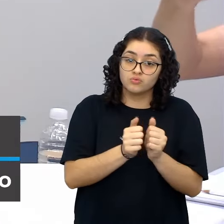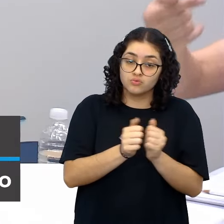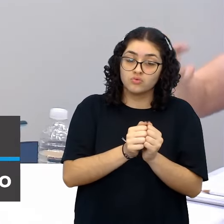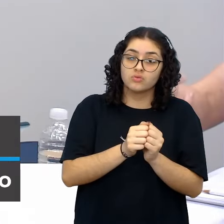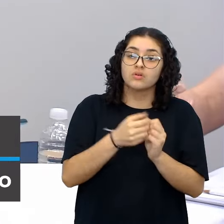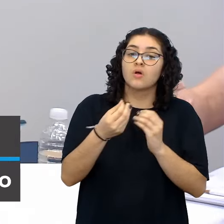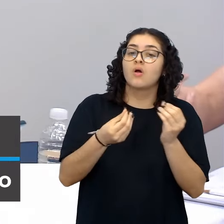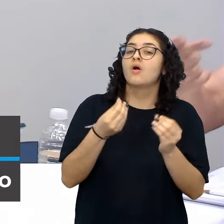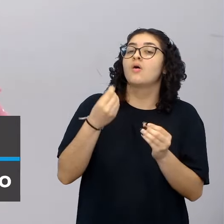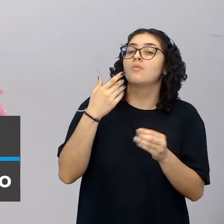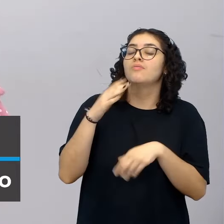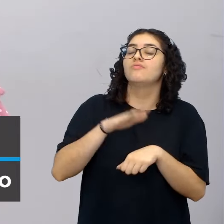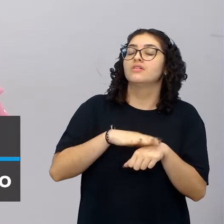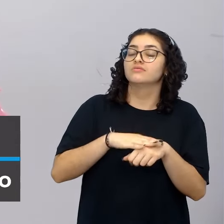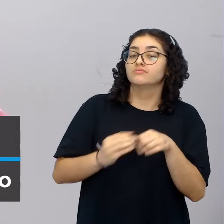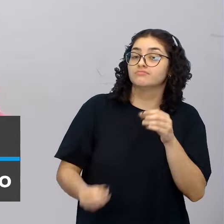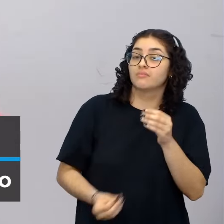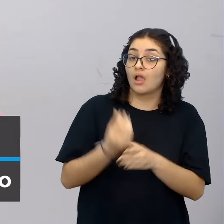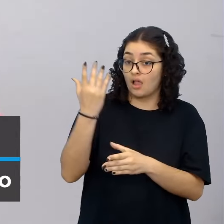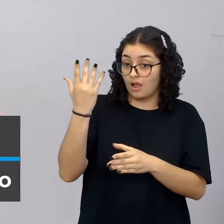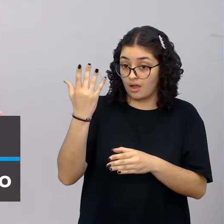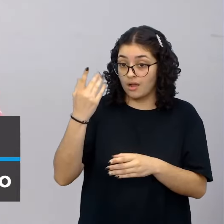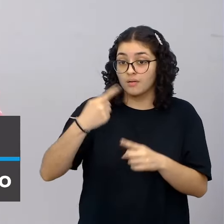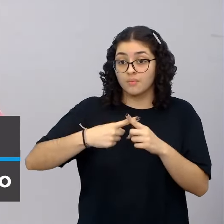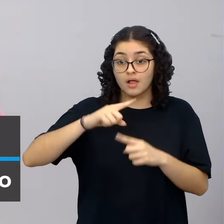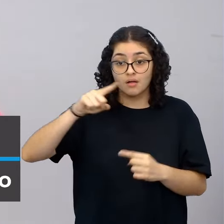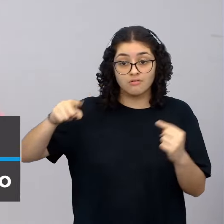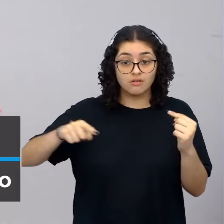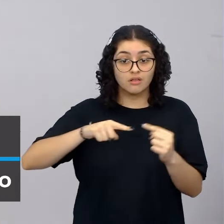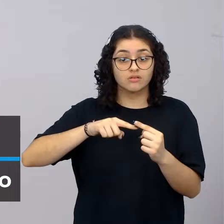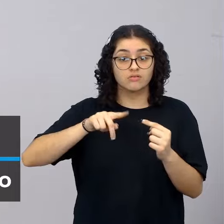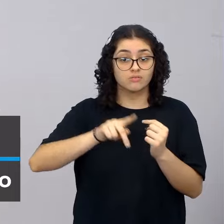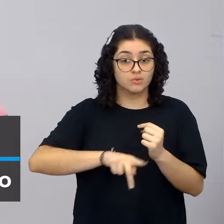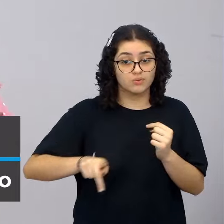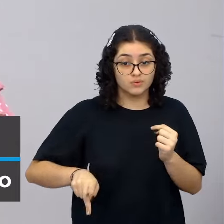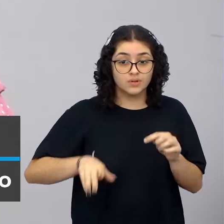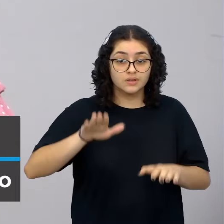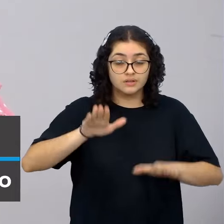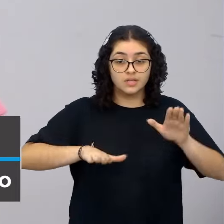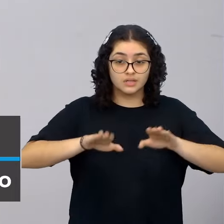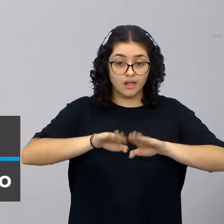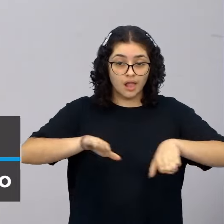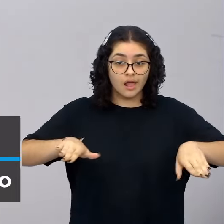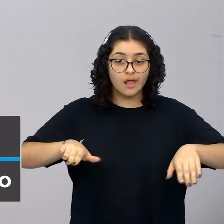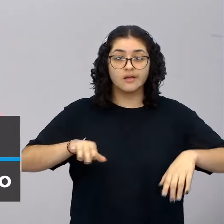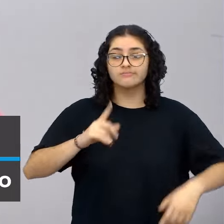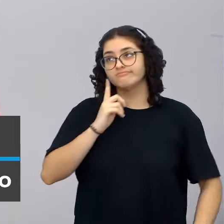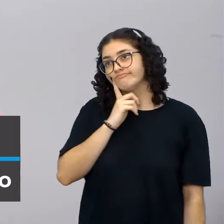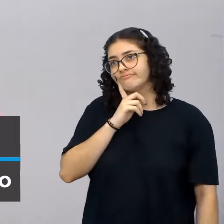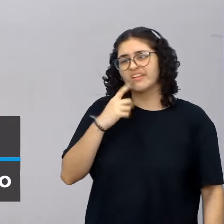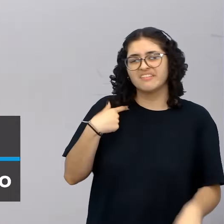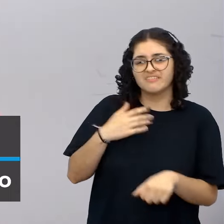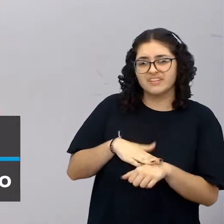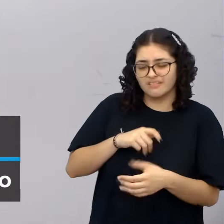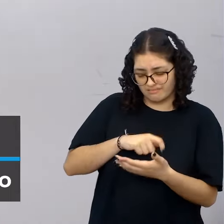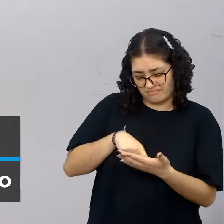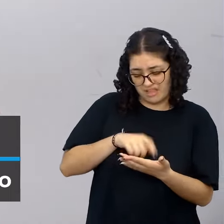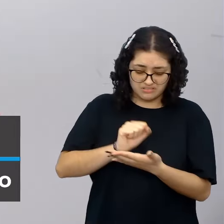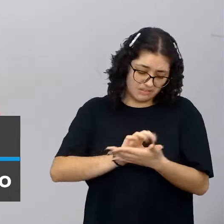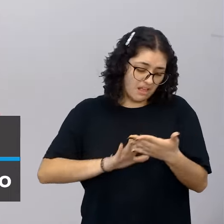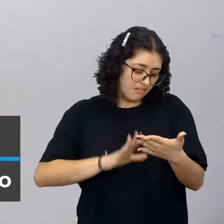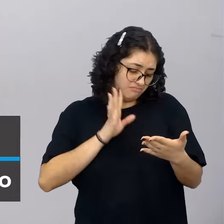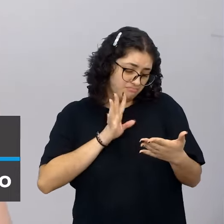que ele está produzindo. Quando eu digo isso, a intencionalidade é do professor. Às vezes, para a criança, olha, eu estou fazendo uma atividade, ela é